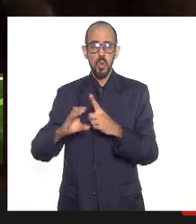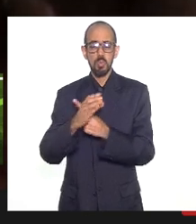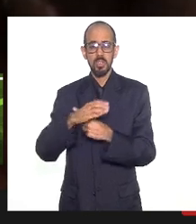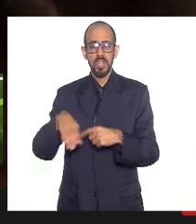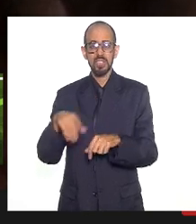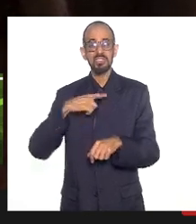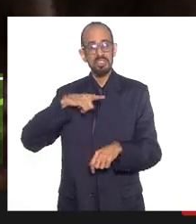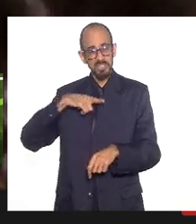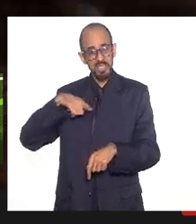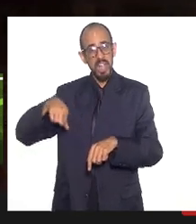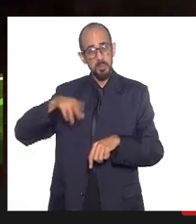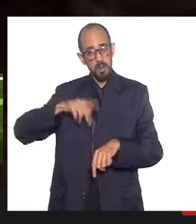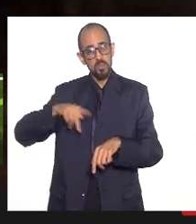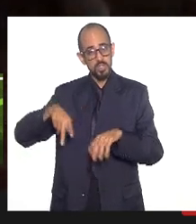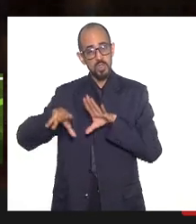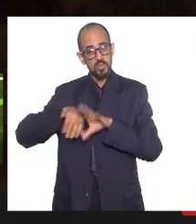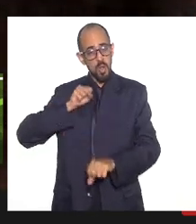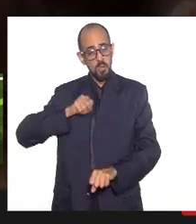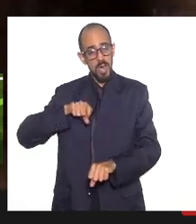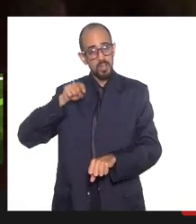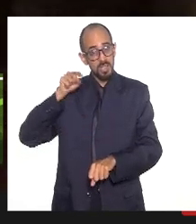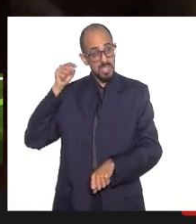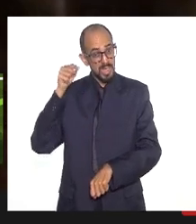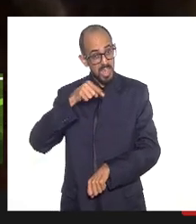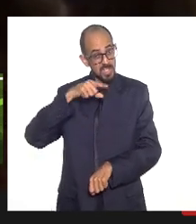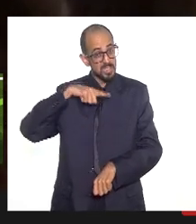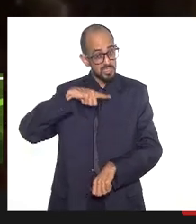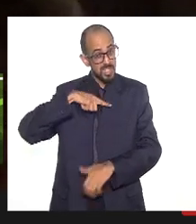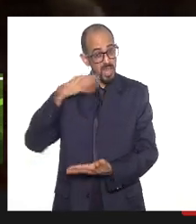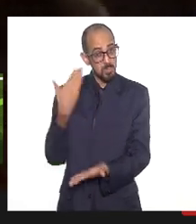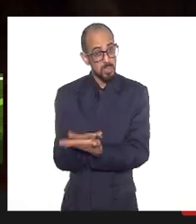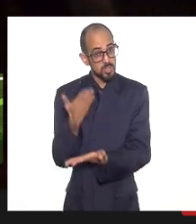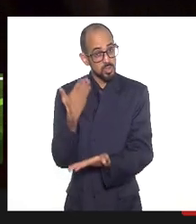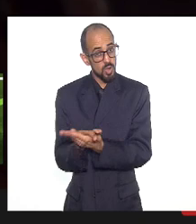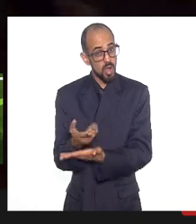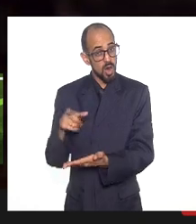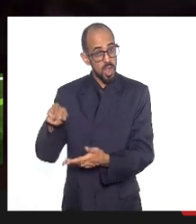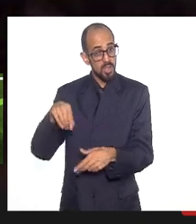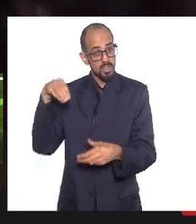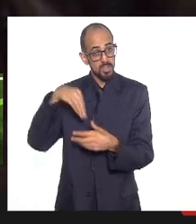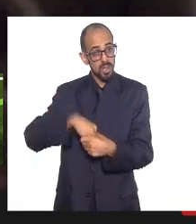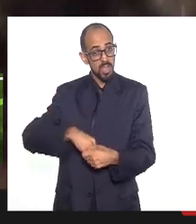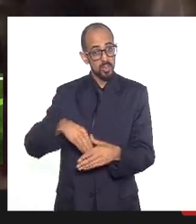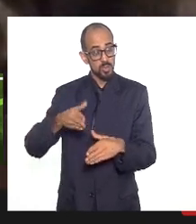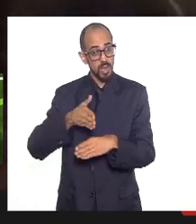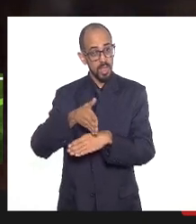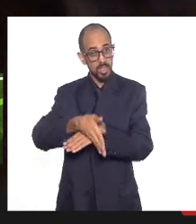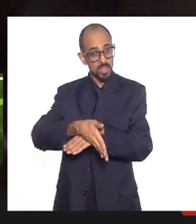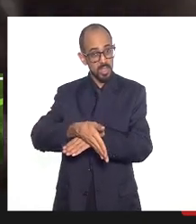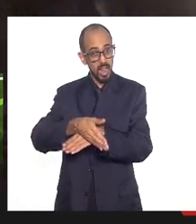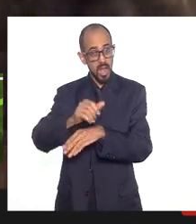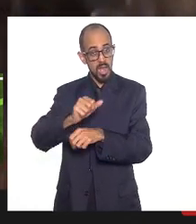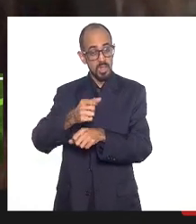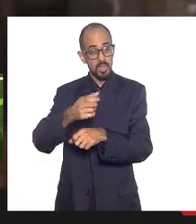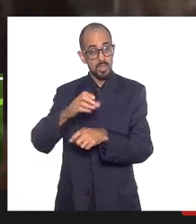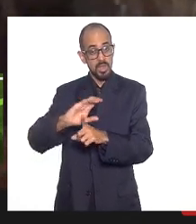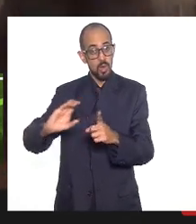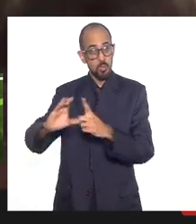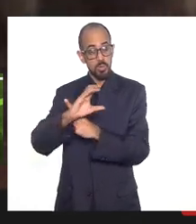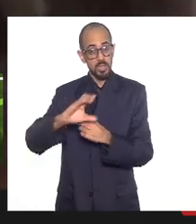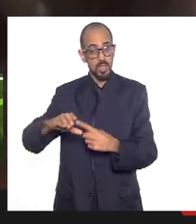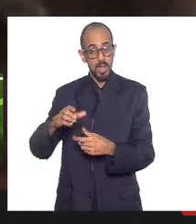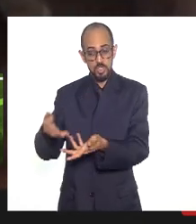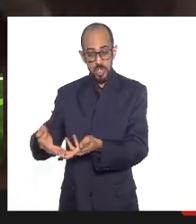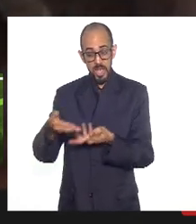formados, e esses professores têm uma escola na entrada do Quilombo que atende